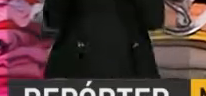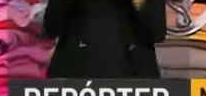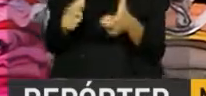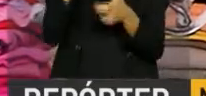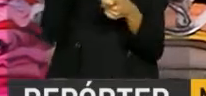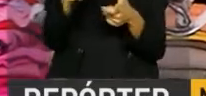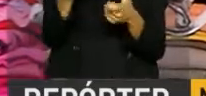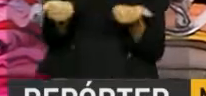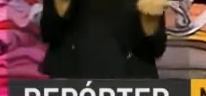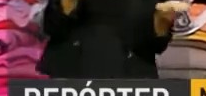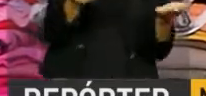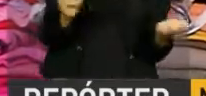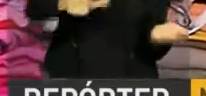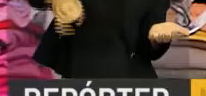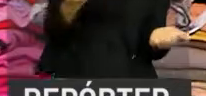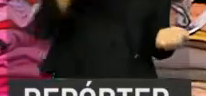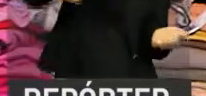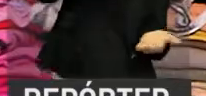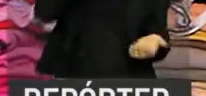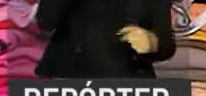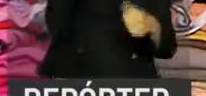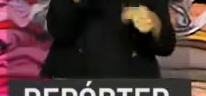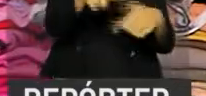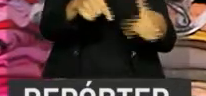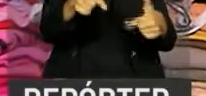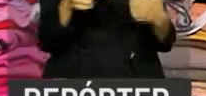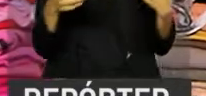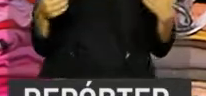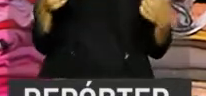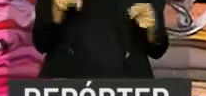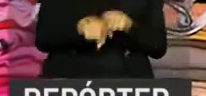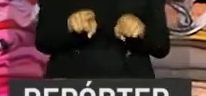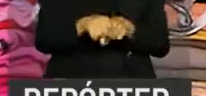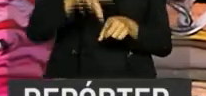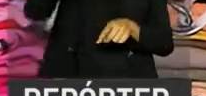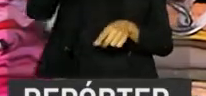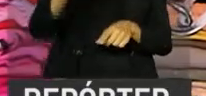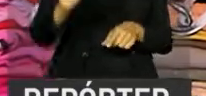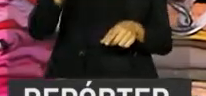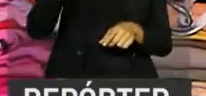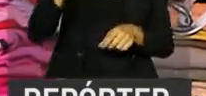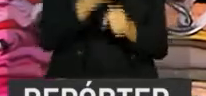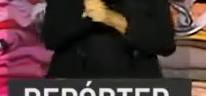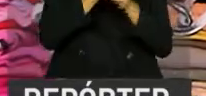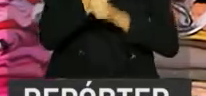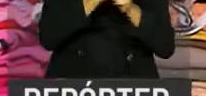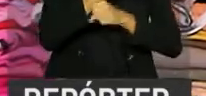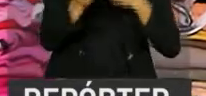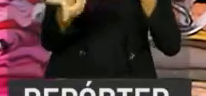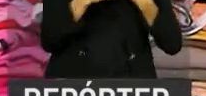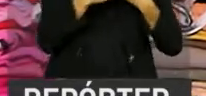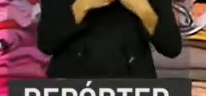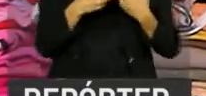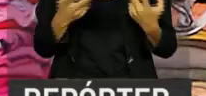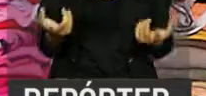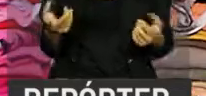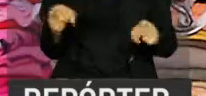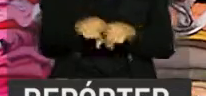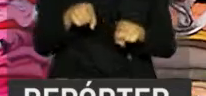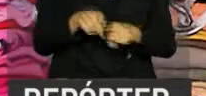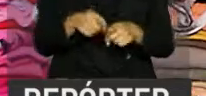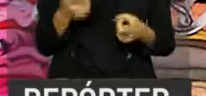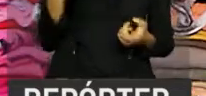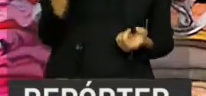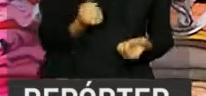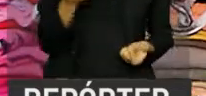dá oportunidade de eles trabalharem de sair da cadeia a questão da remissão da pena e também a questão de receber algum